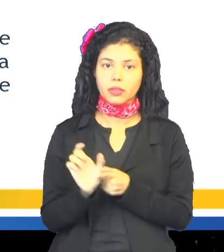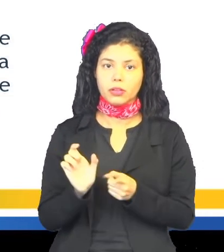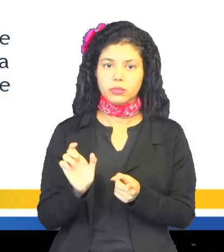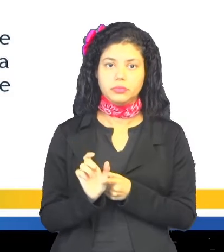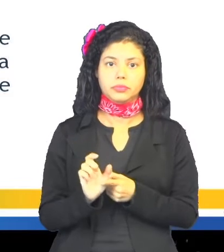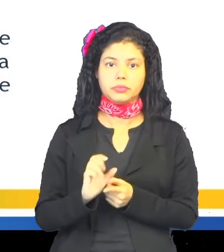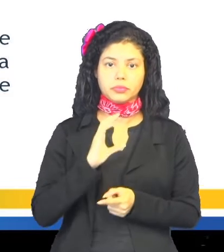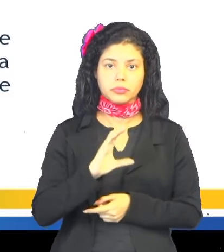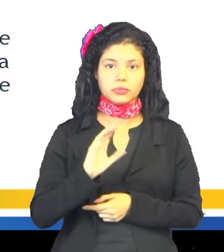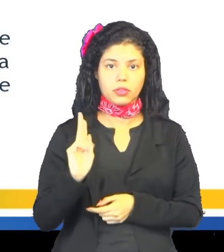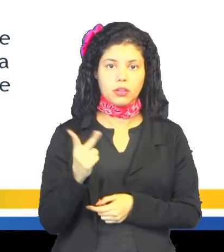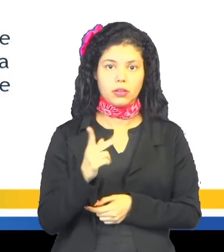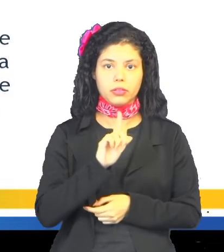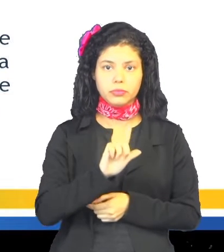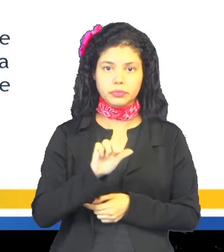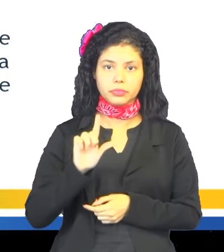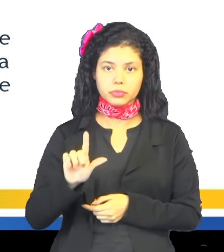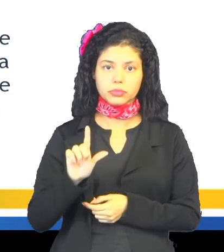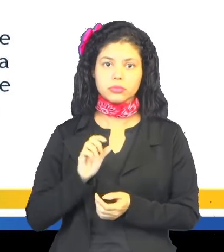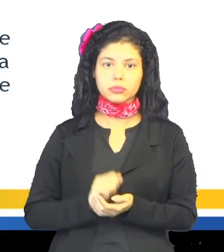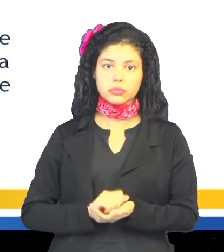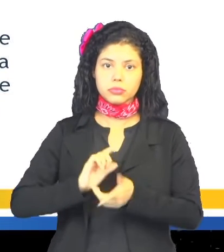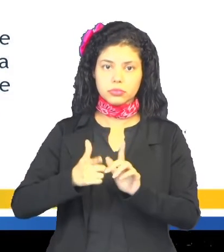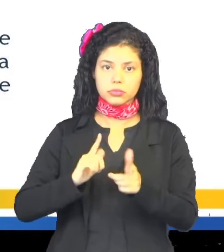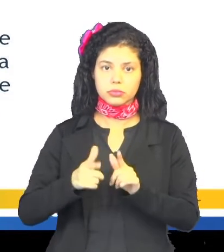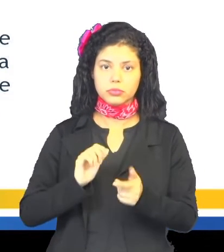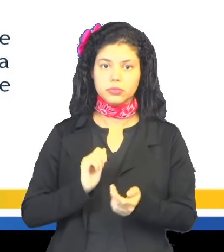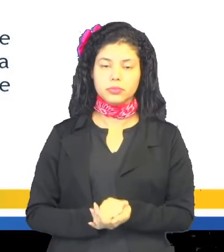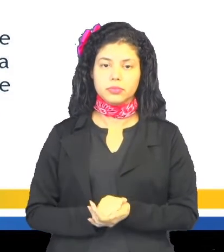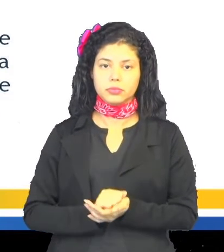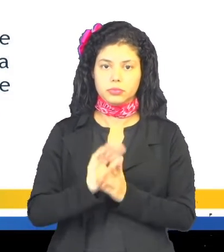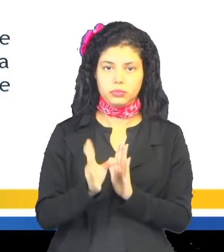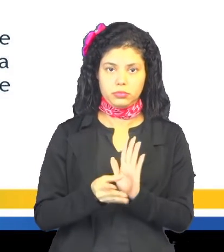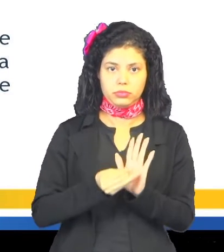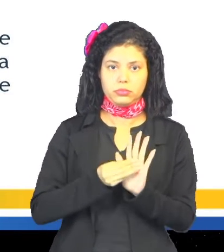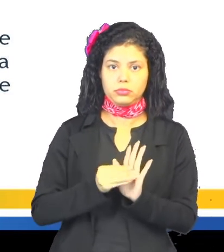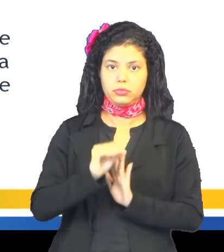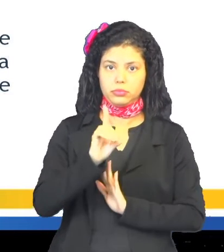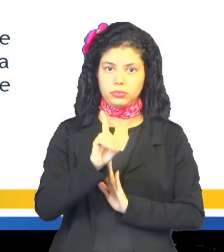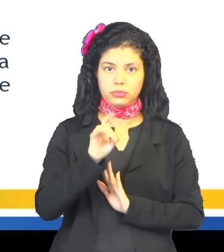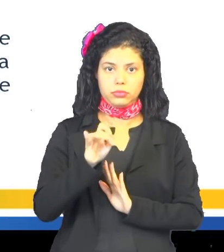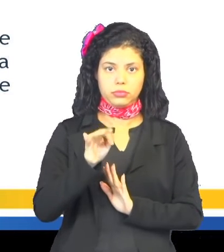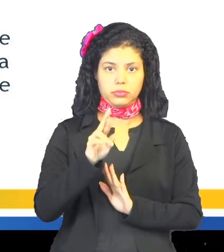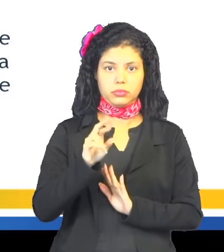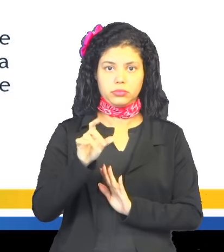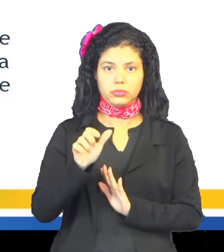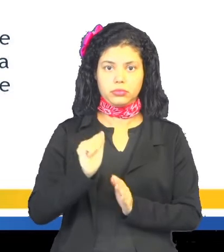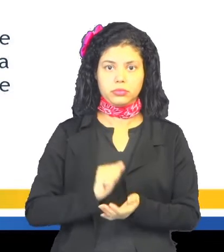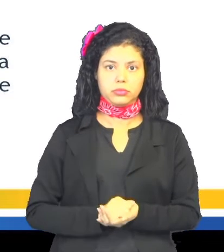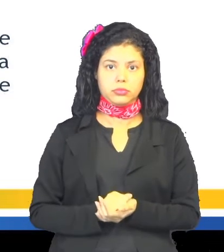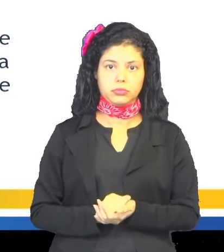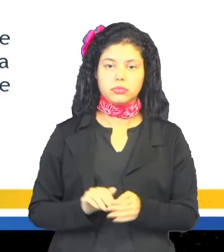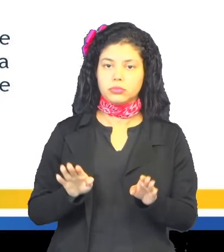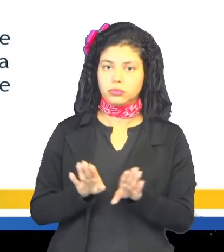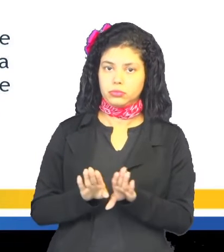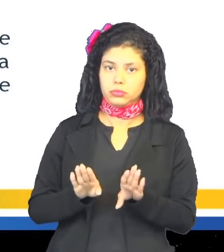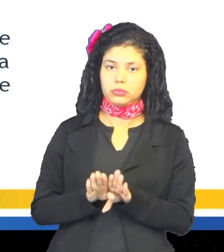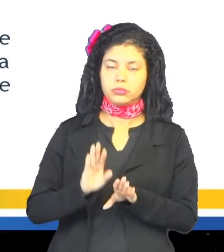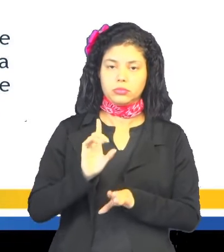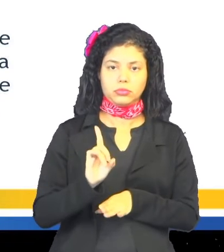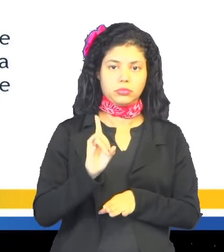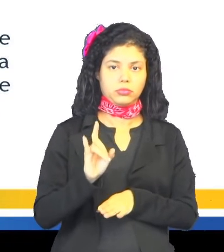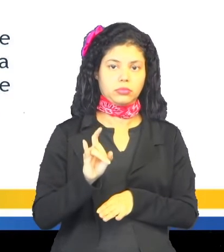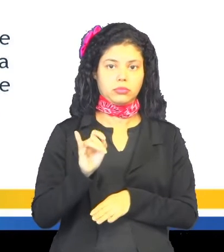palavra c h e l l que eram letras era foram colocadas com dígrafos tá então a línguas para nós também